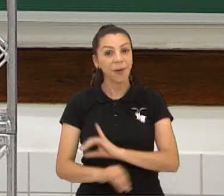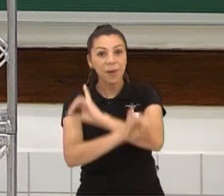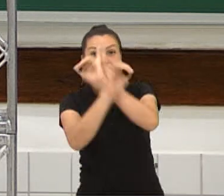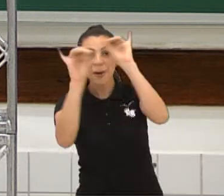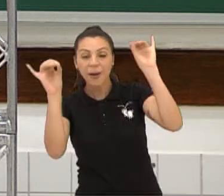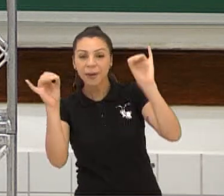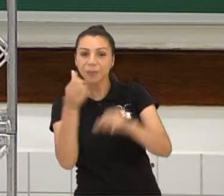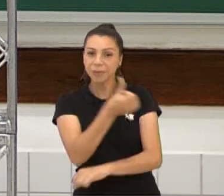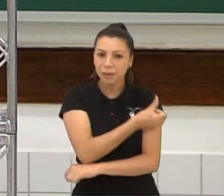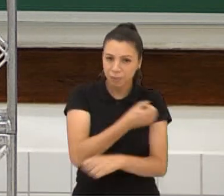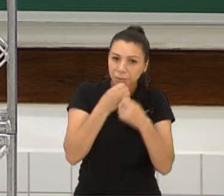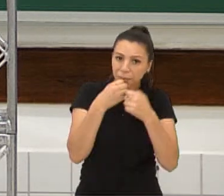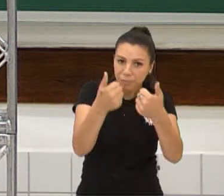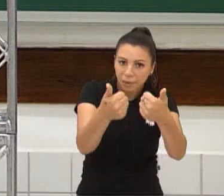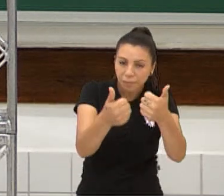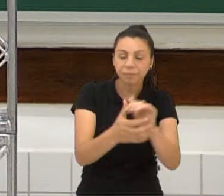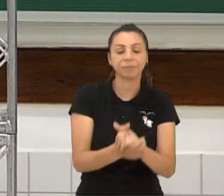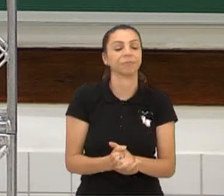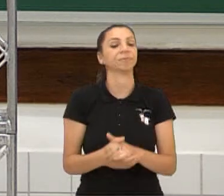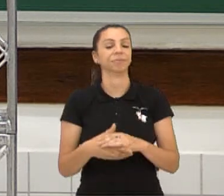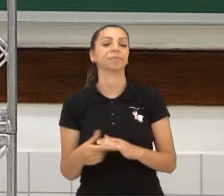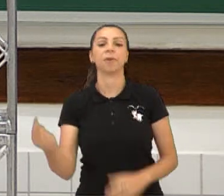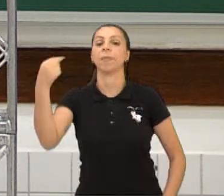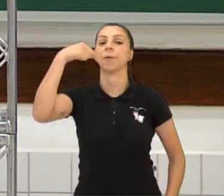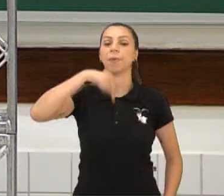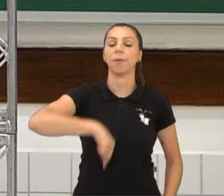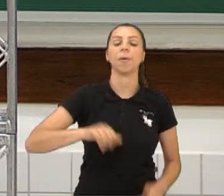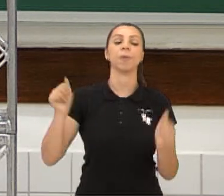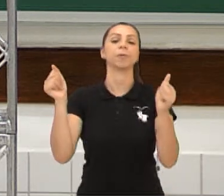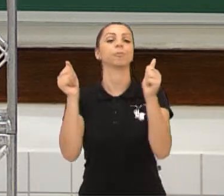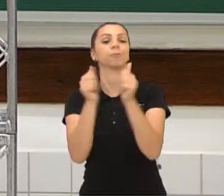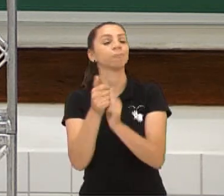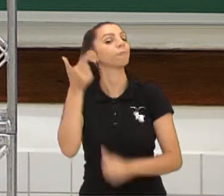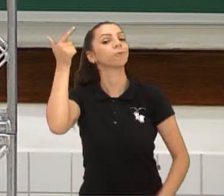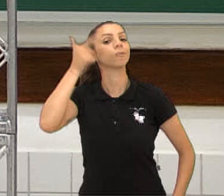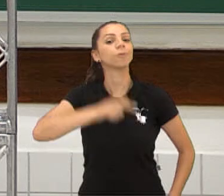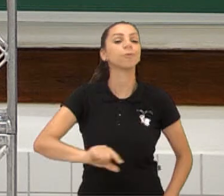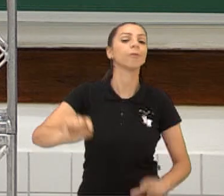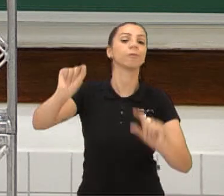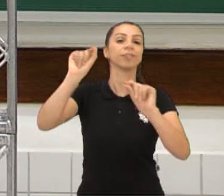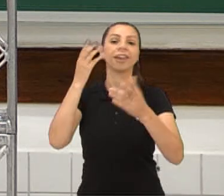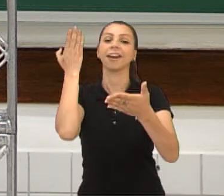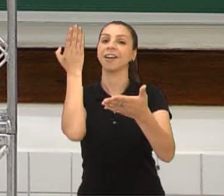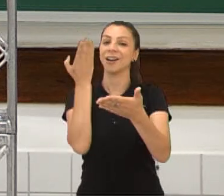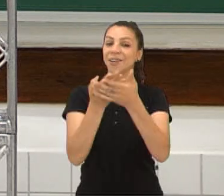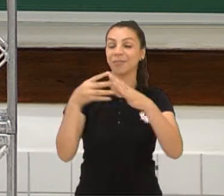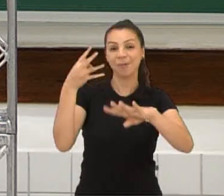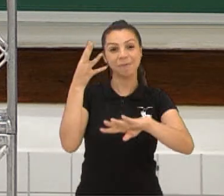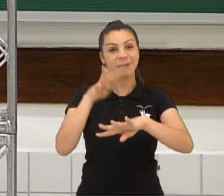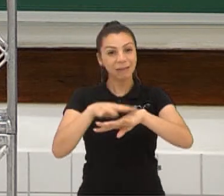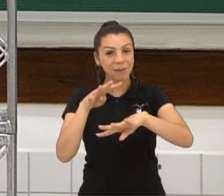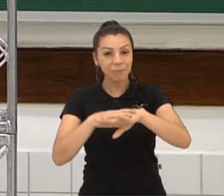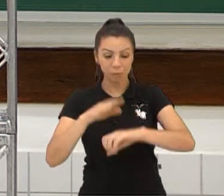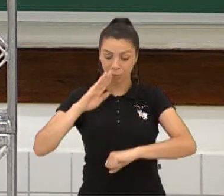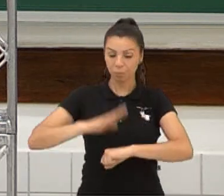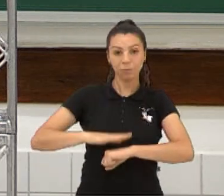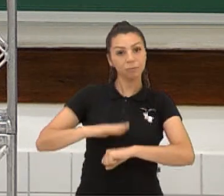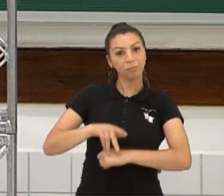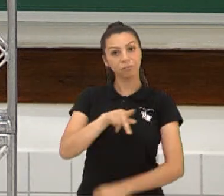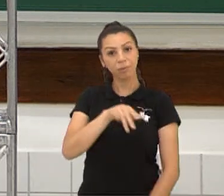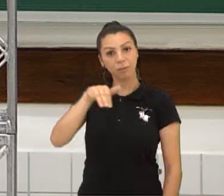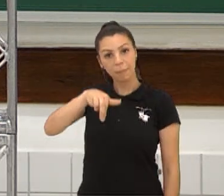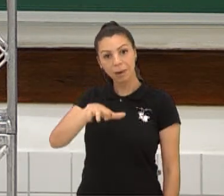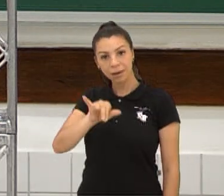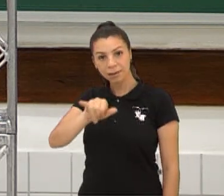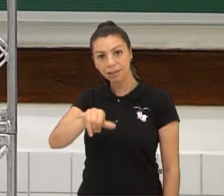E aí, galerinha do sexto ano, tudo bem? Estamos aqui reunidos de novo para mais uma aula de matemática. Comigo, com a professora Marita e com a